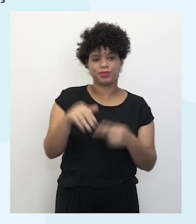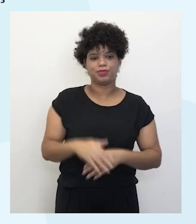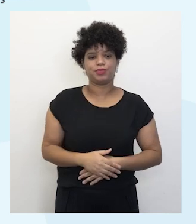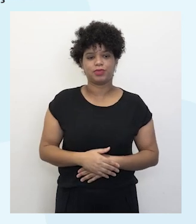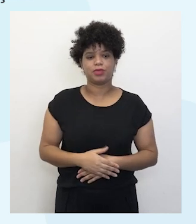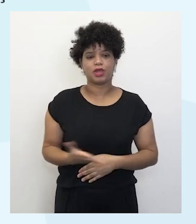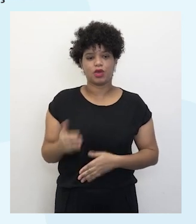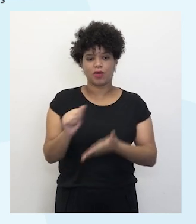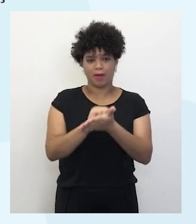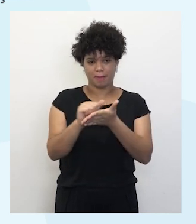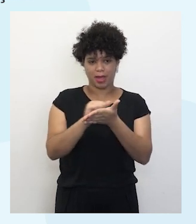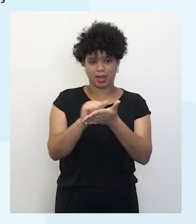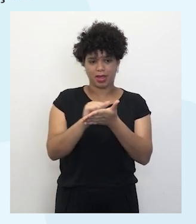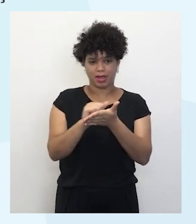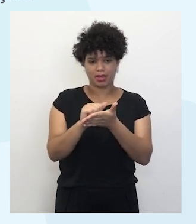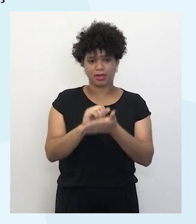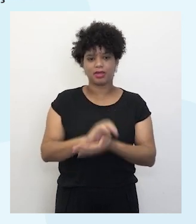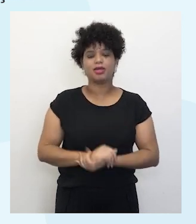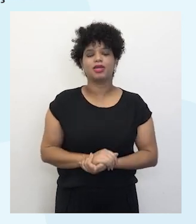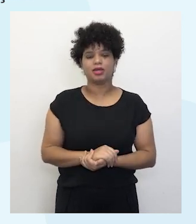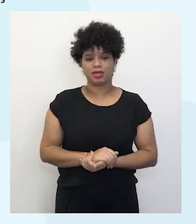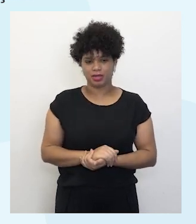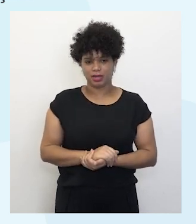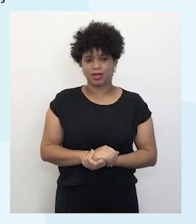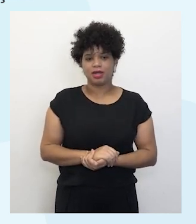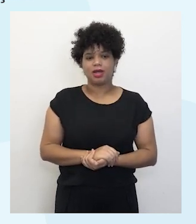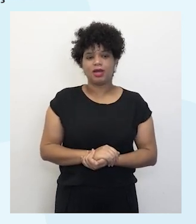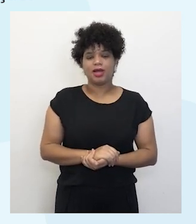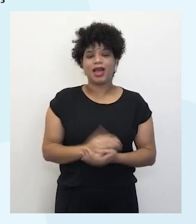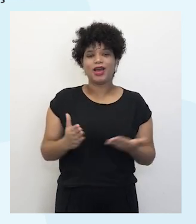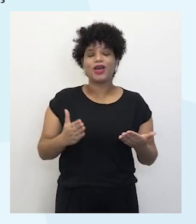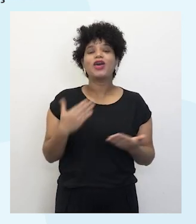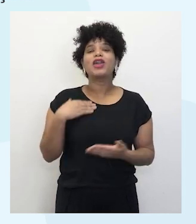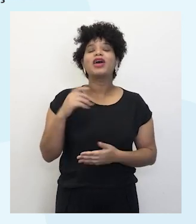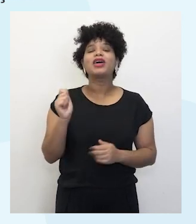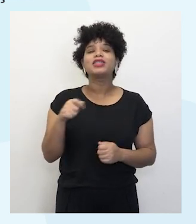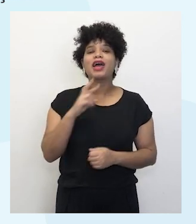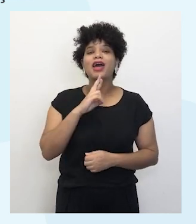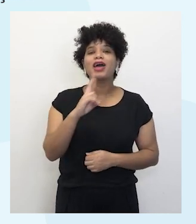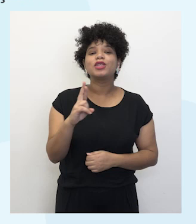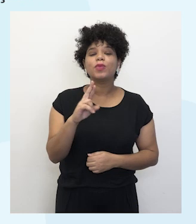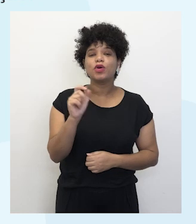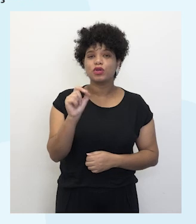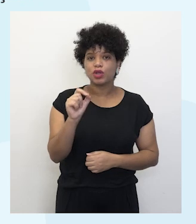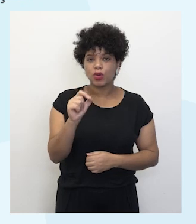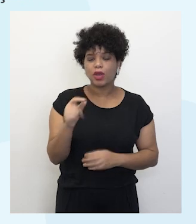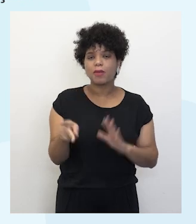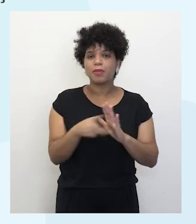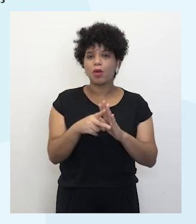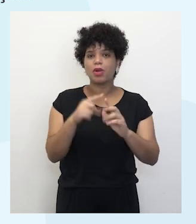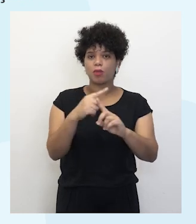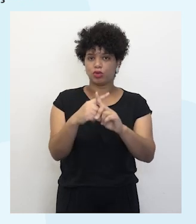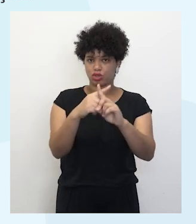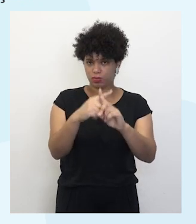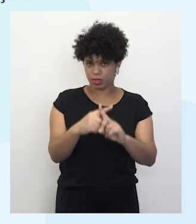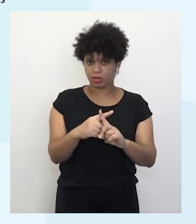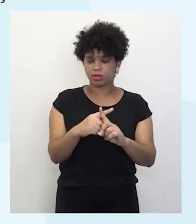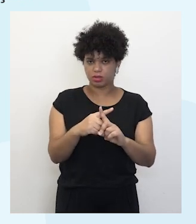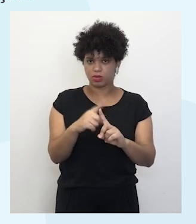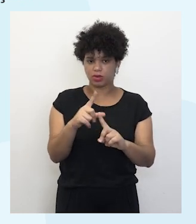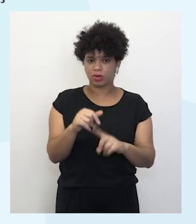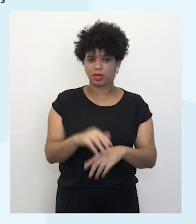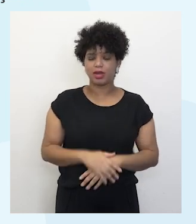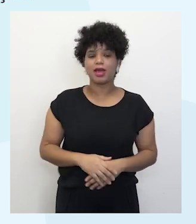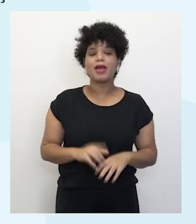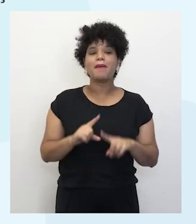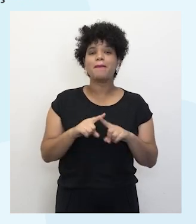vou apagar aqui. Embaixo, isso. E agora a gente vai resolver as multiplicações. Bom, mas